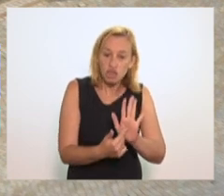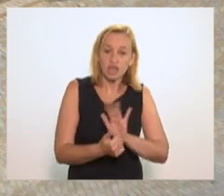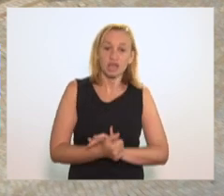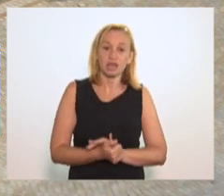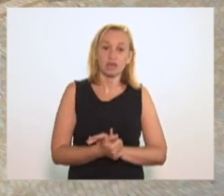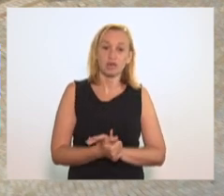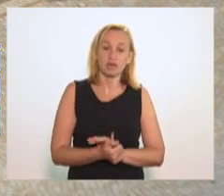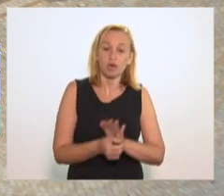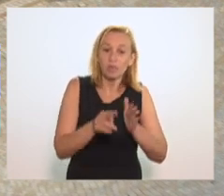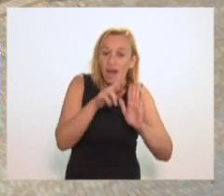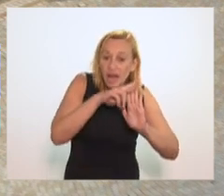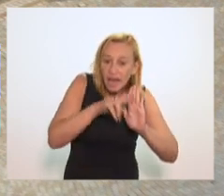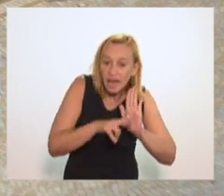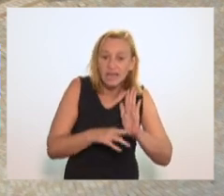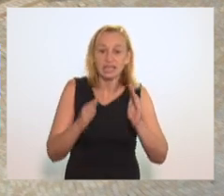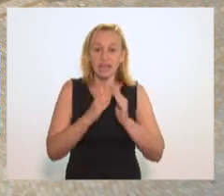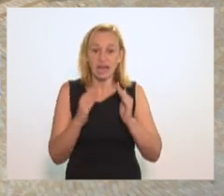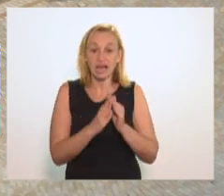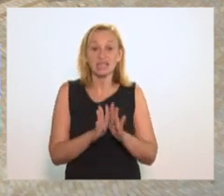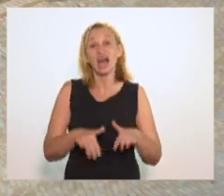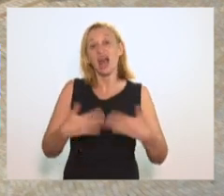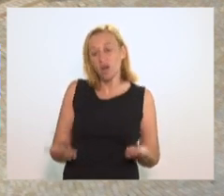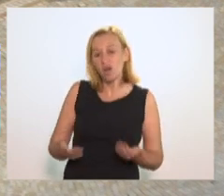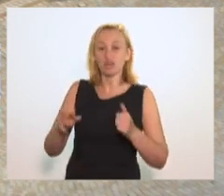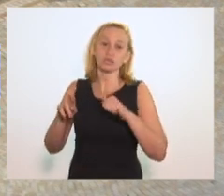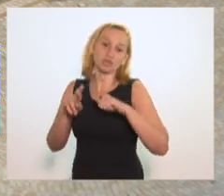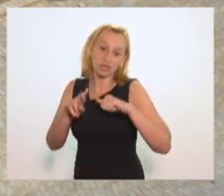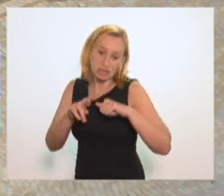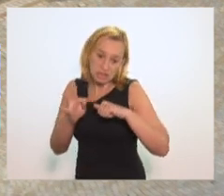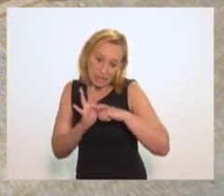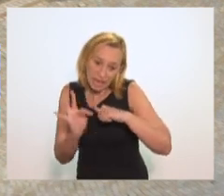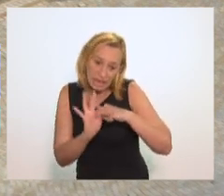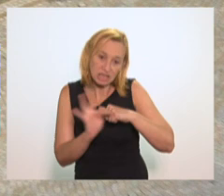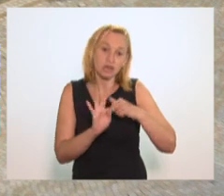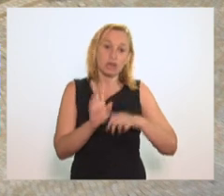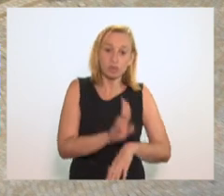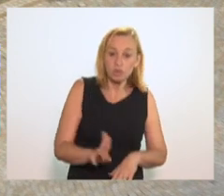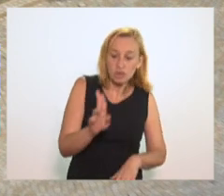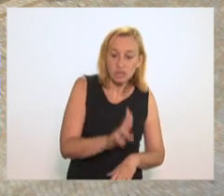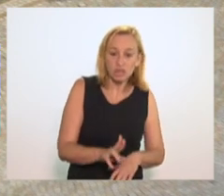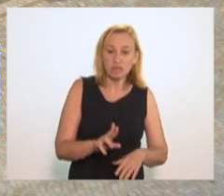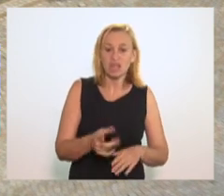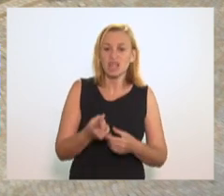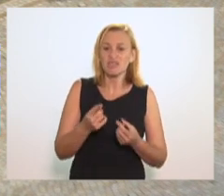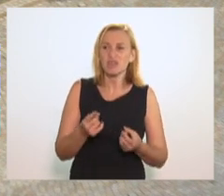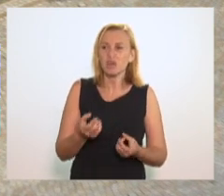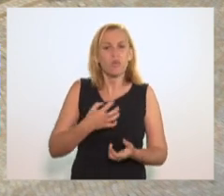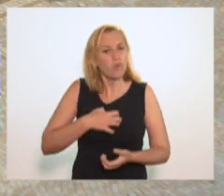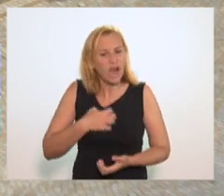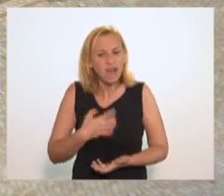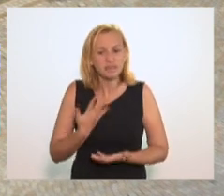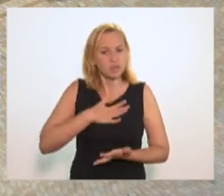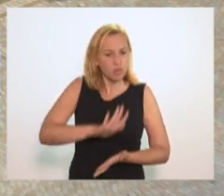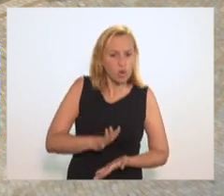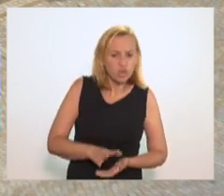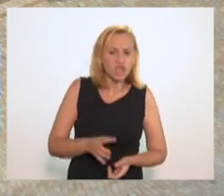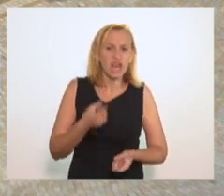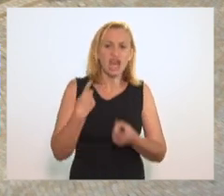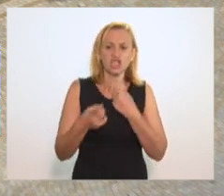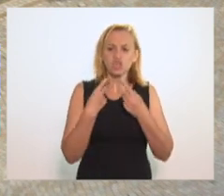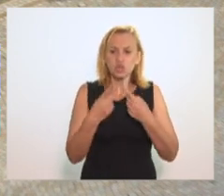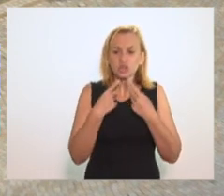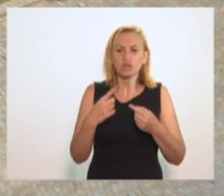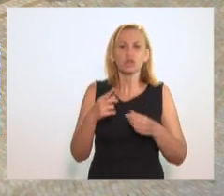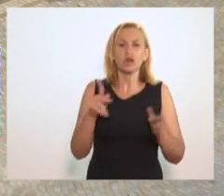casa manda agora quando somos técnicos quando utilizamos o regimento eles choram então a discussão de um projeto